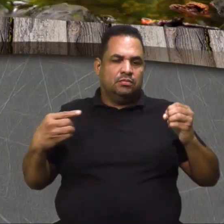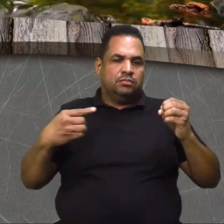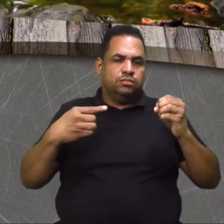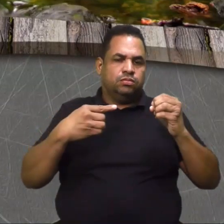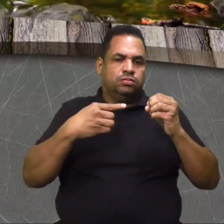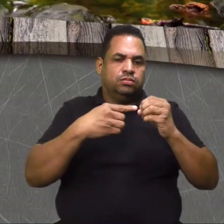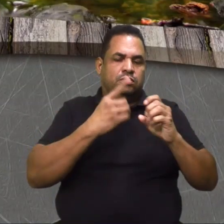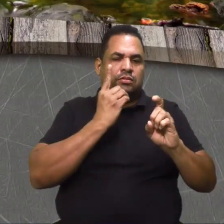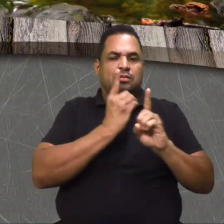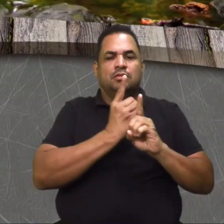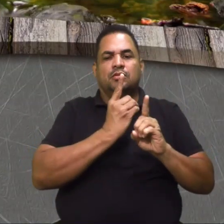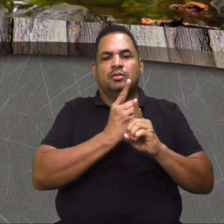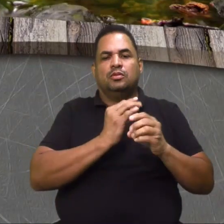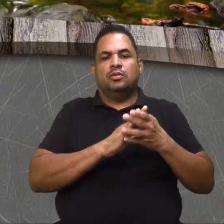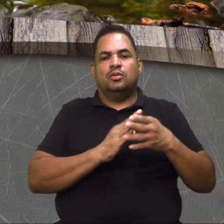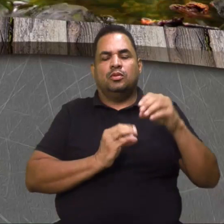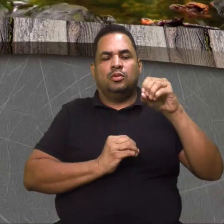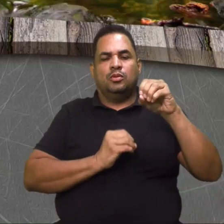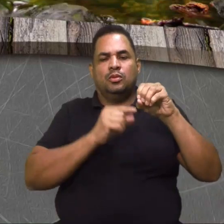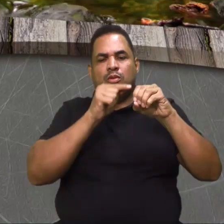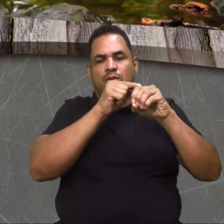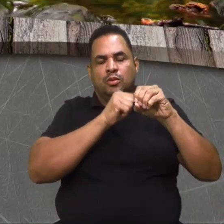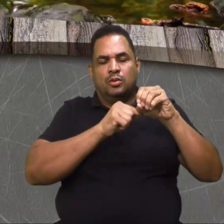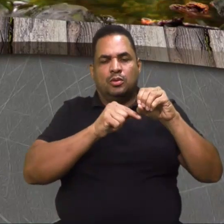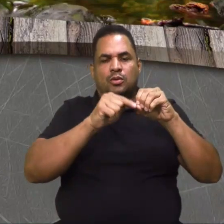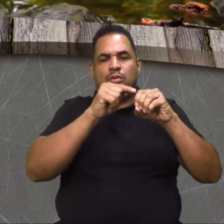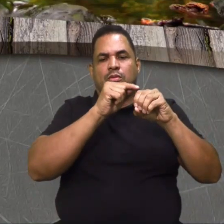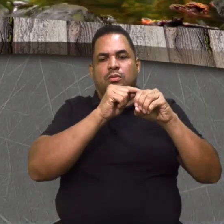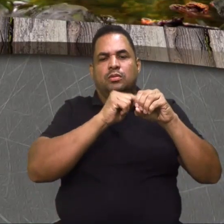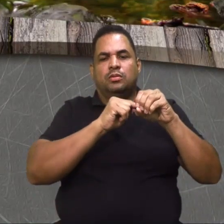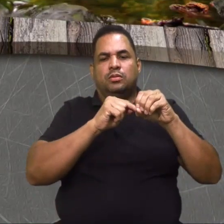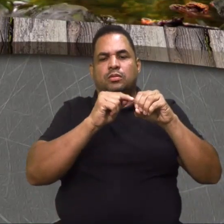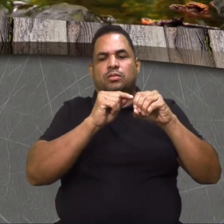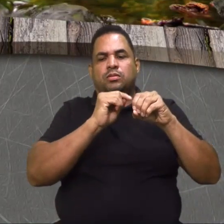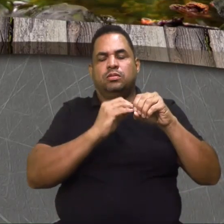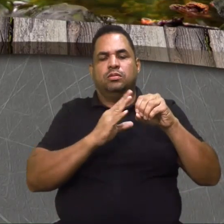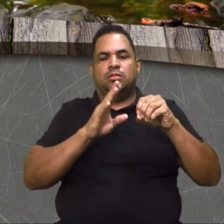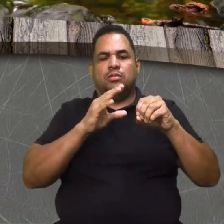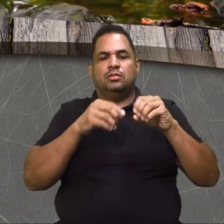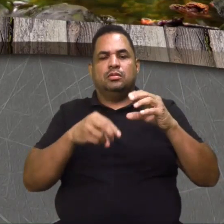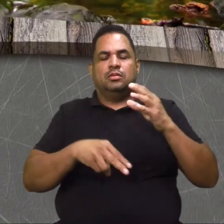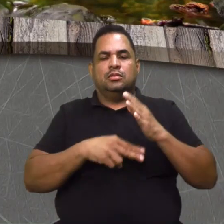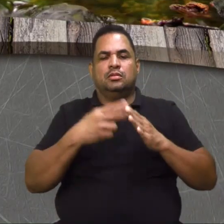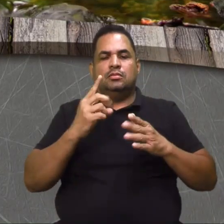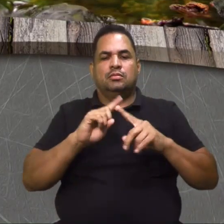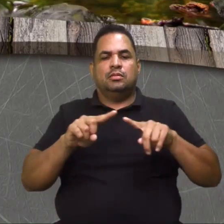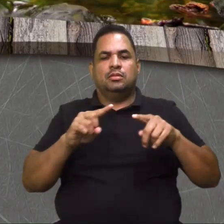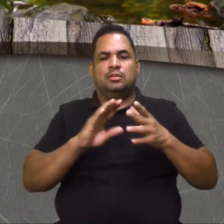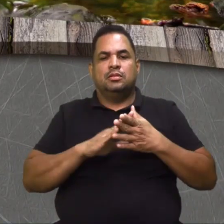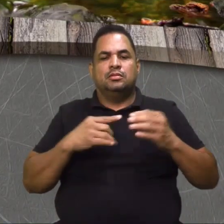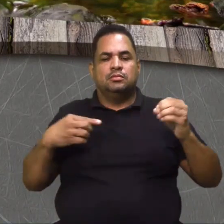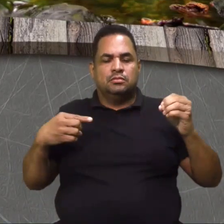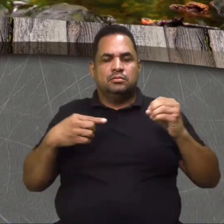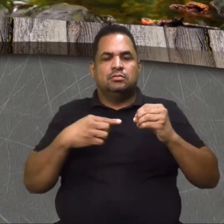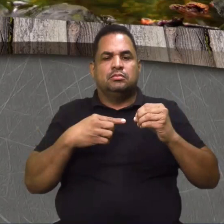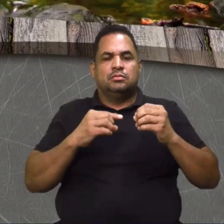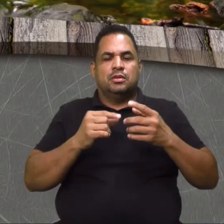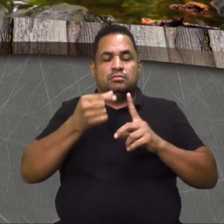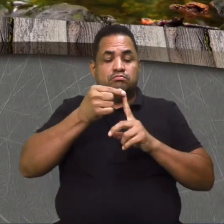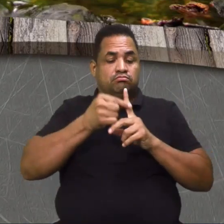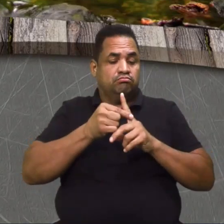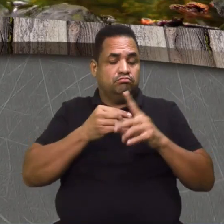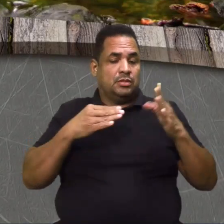vai encontrar quem? O ovócito secundário, né? Só que a camisinha, ela vai impedir isso,